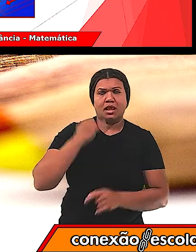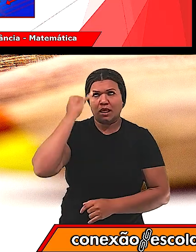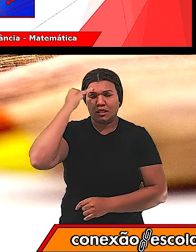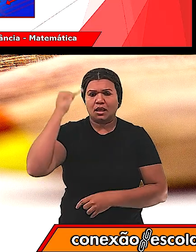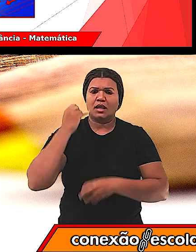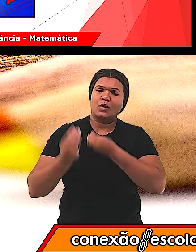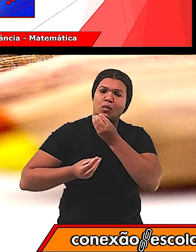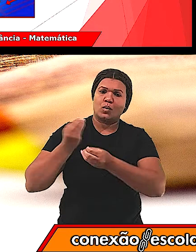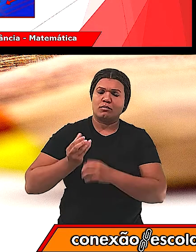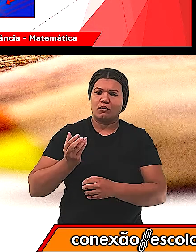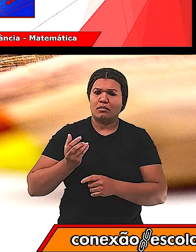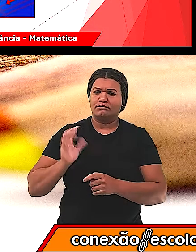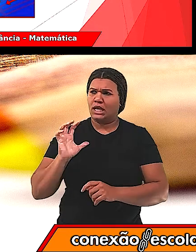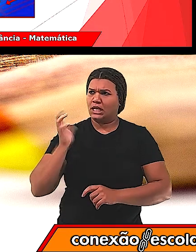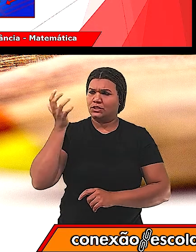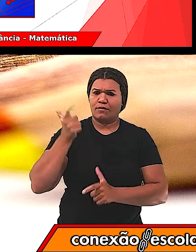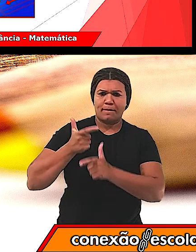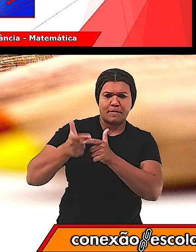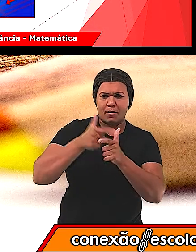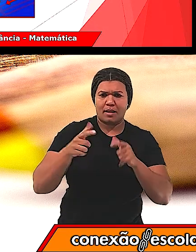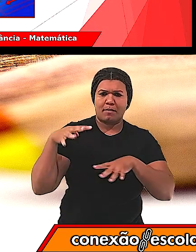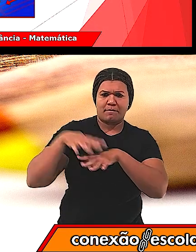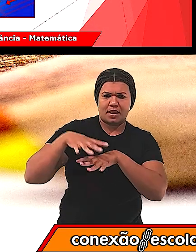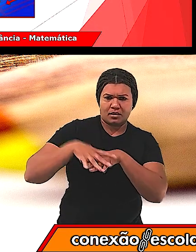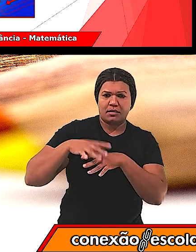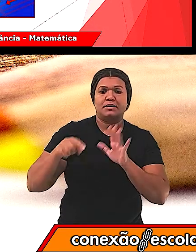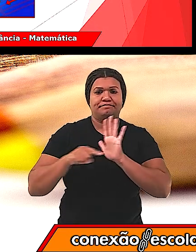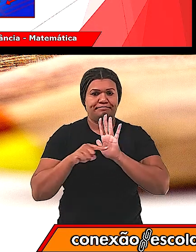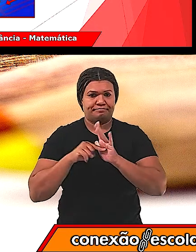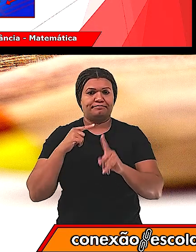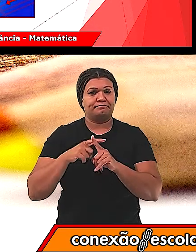como resolver somando e subtraindo.